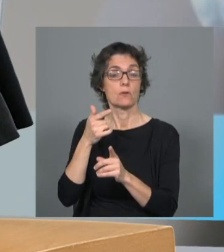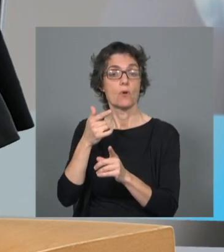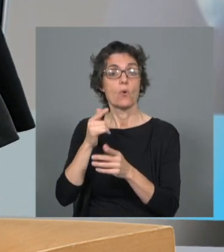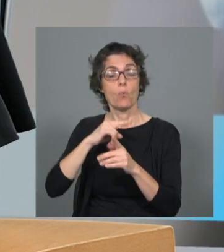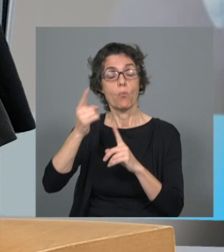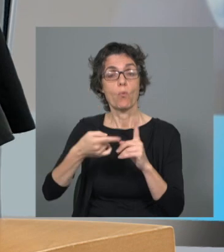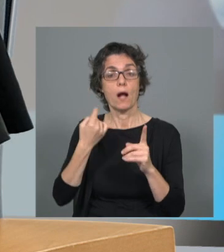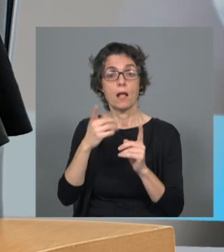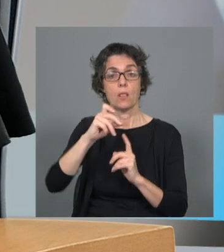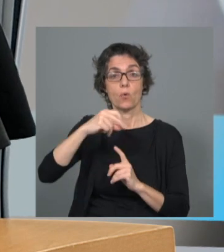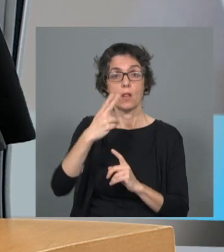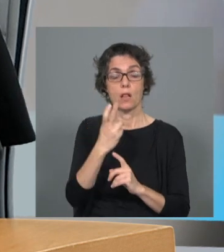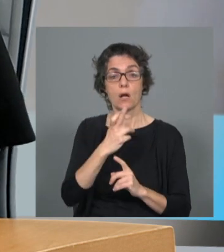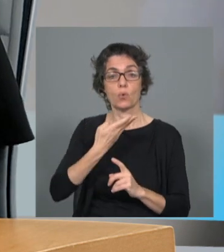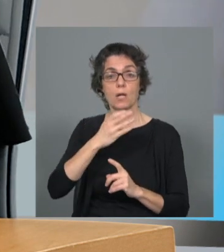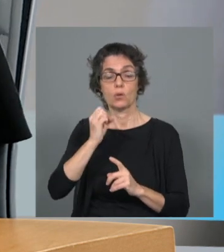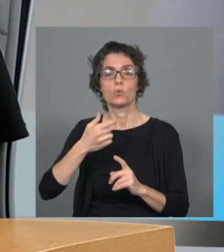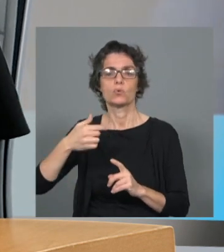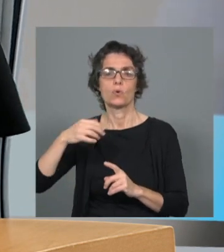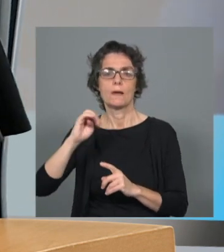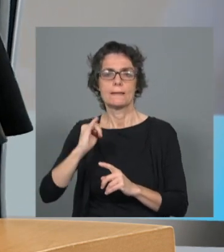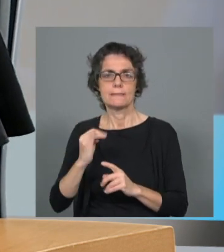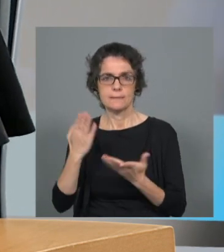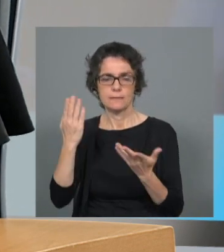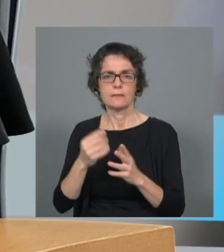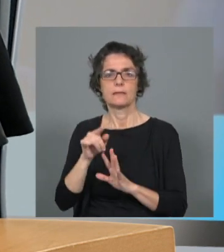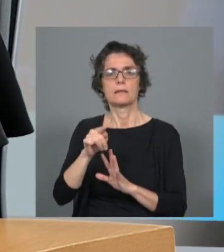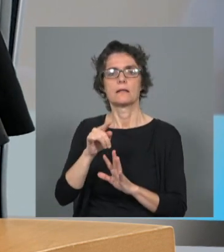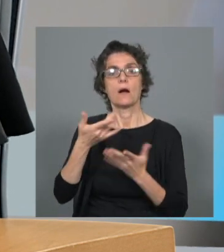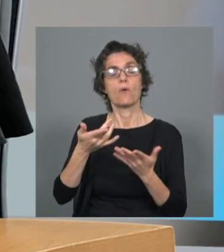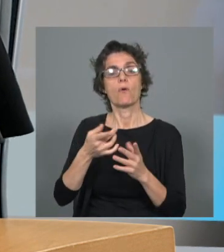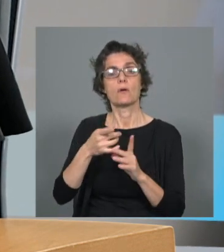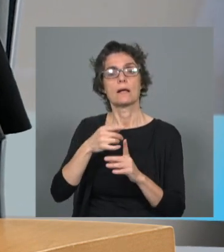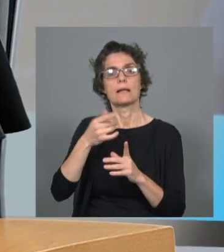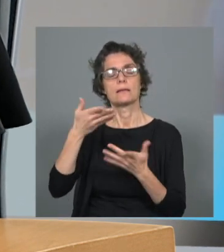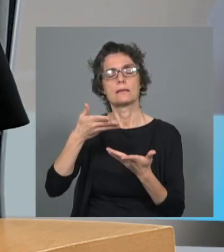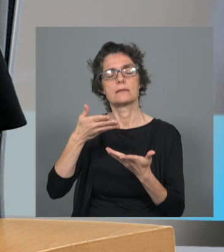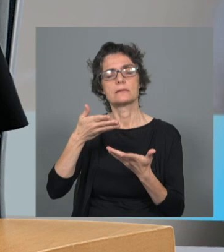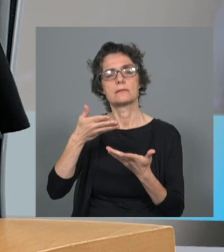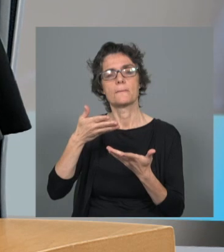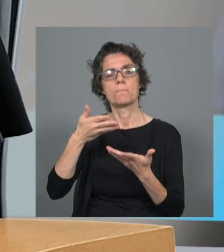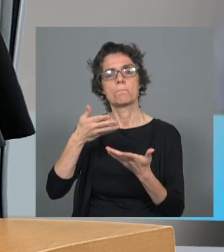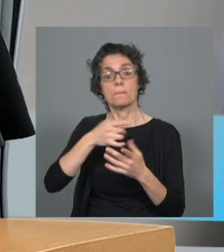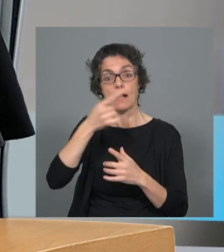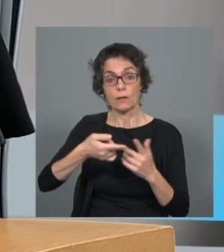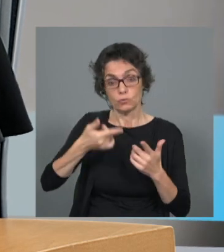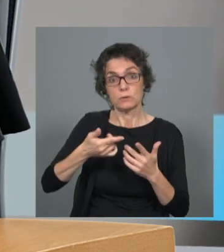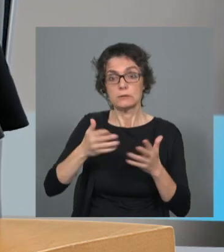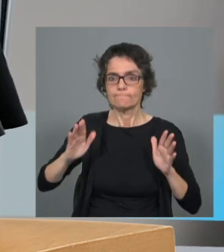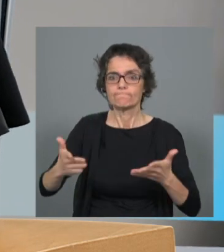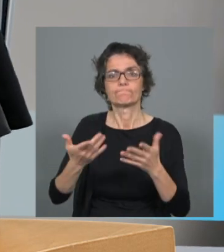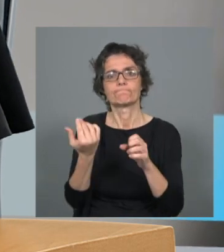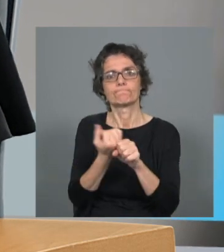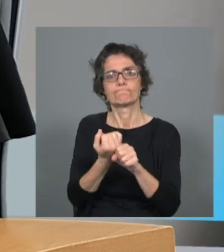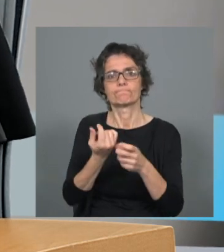Si, e agora, depois de um ano em que incentivou assim, iniciativas e partilhas também de iniciativas